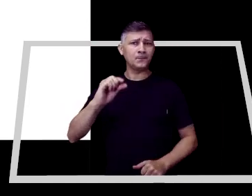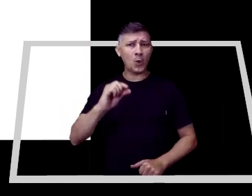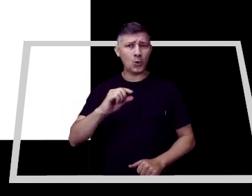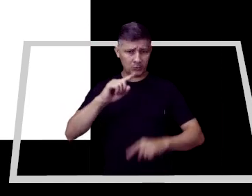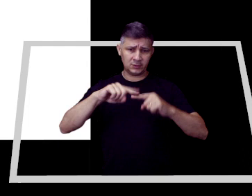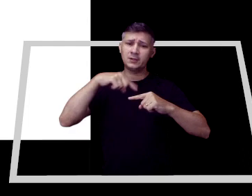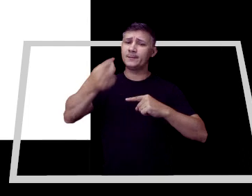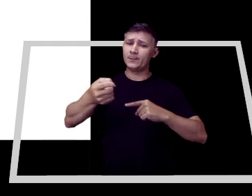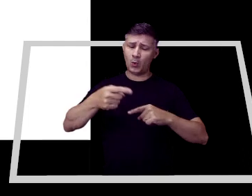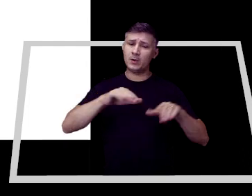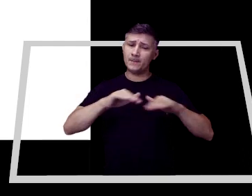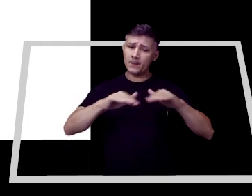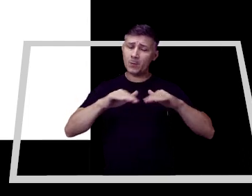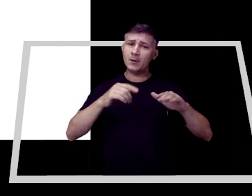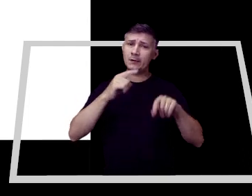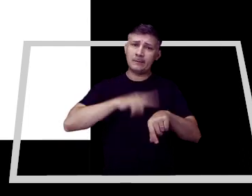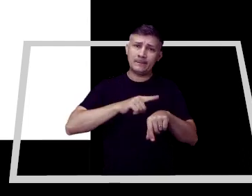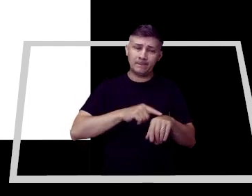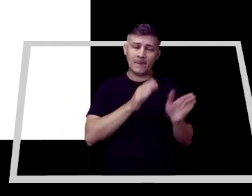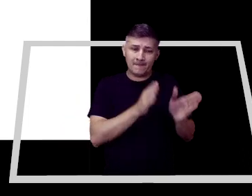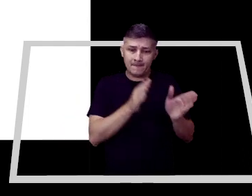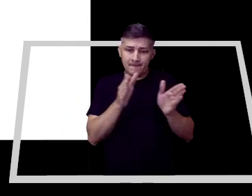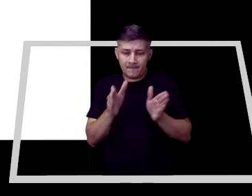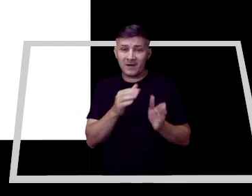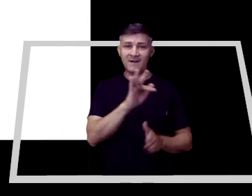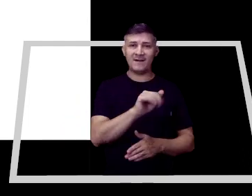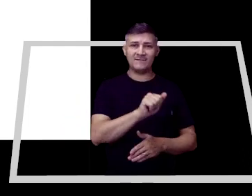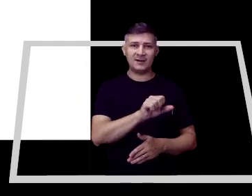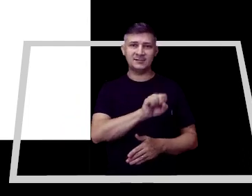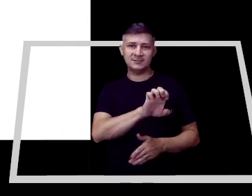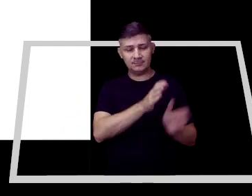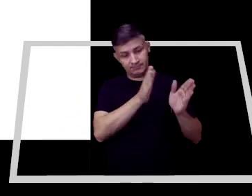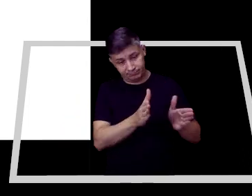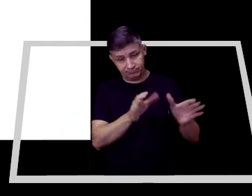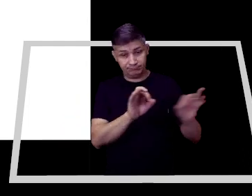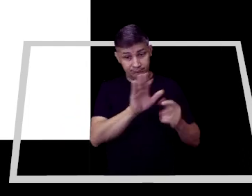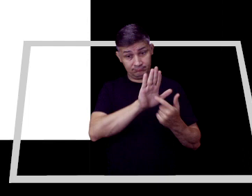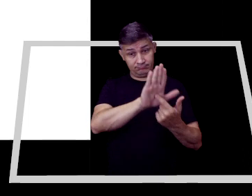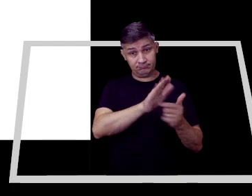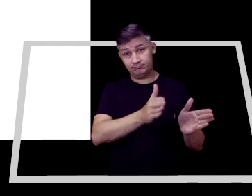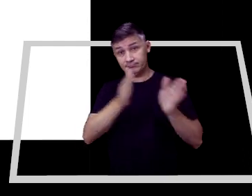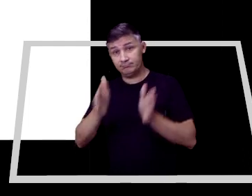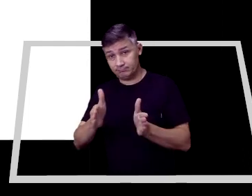muito pouco, eu acho, nessas fases. Acho que o concurso, em 2 fases, permite